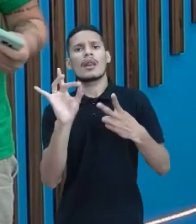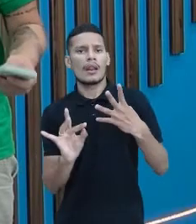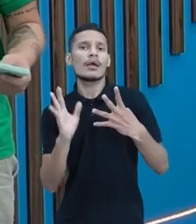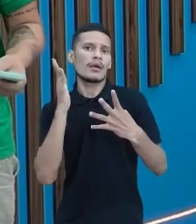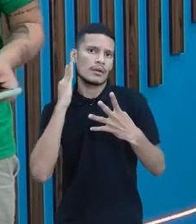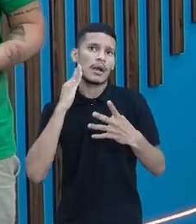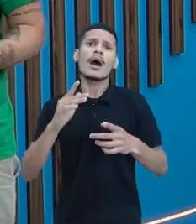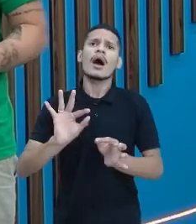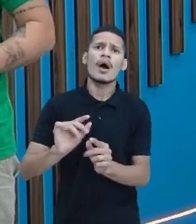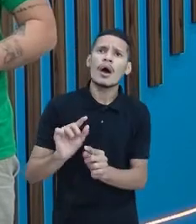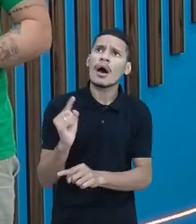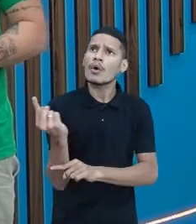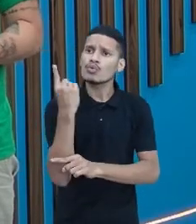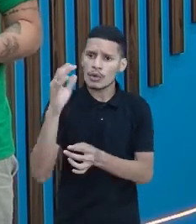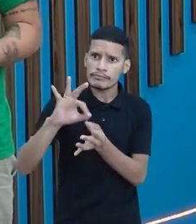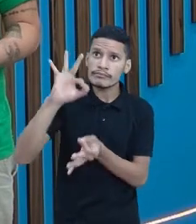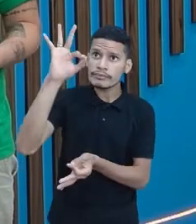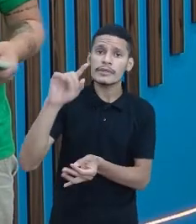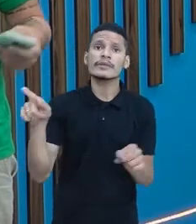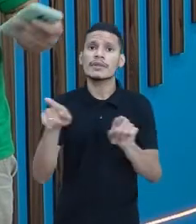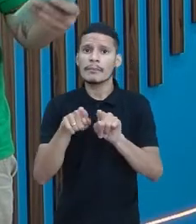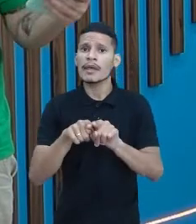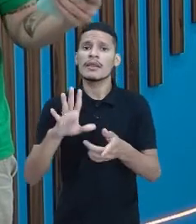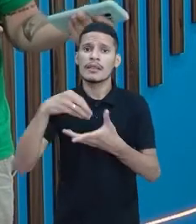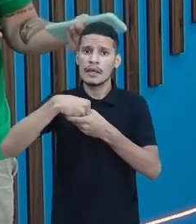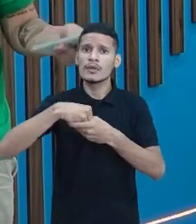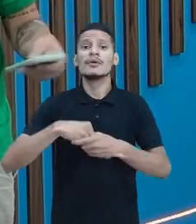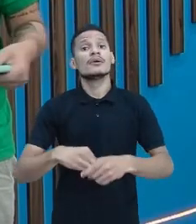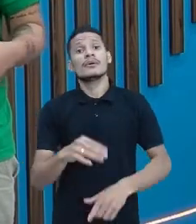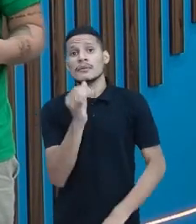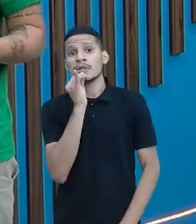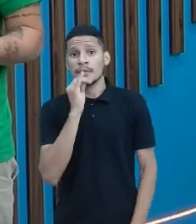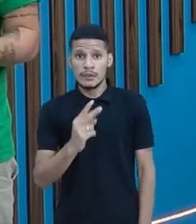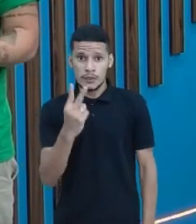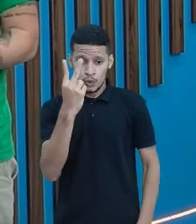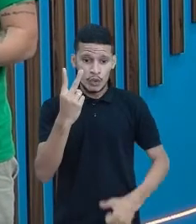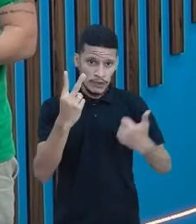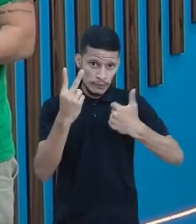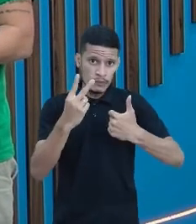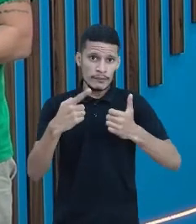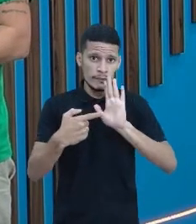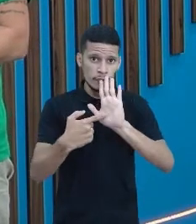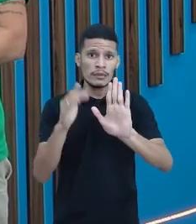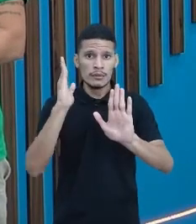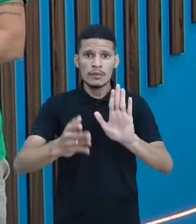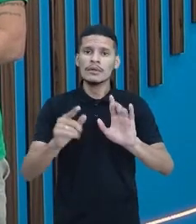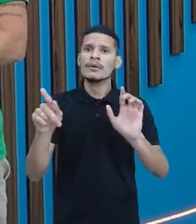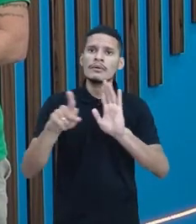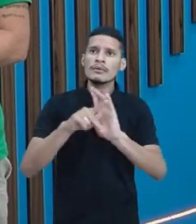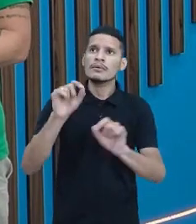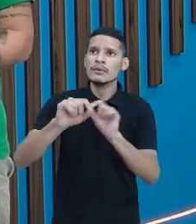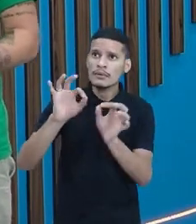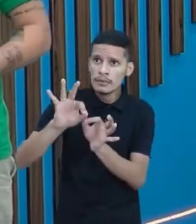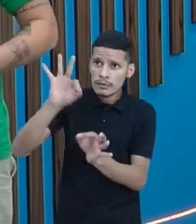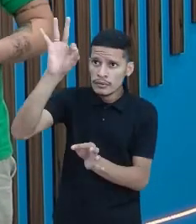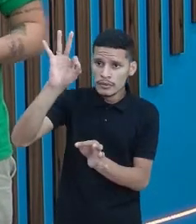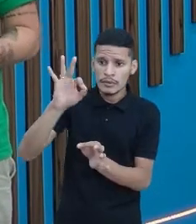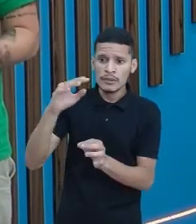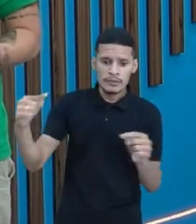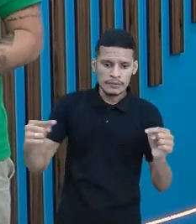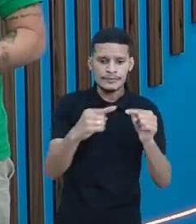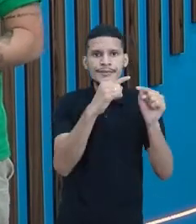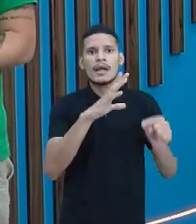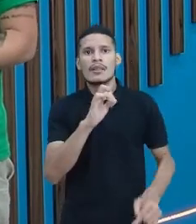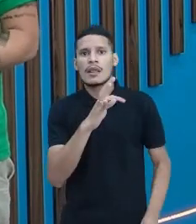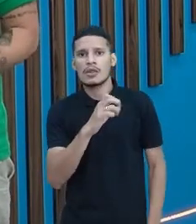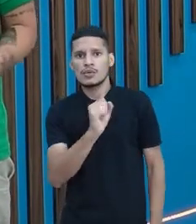da altura também, a gente viu que no triângulo retângulo, aquelas duas primeiras eram as alturas coincidindo com os catetos. Nesse caso aí, é a